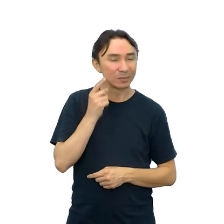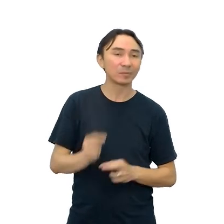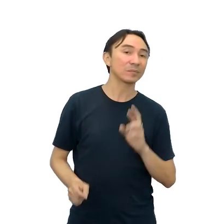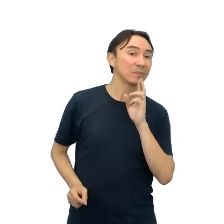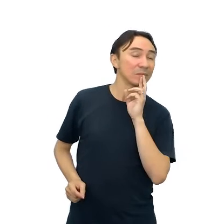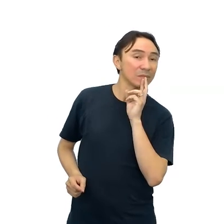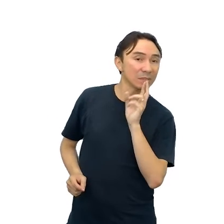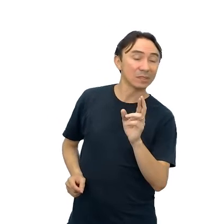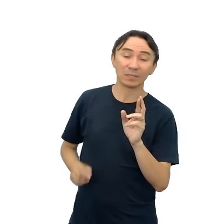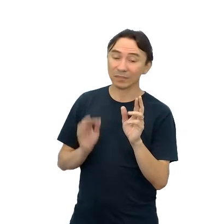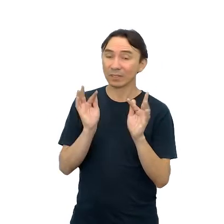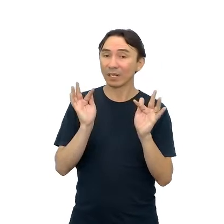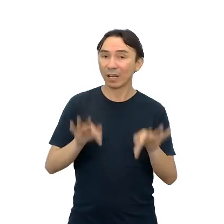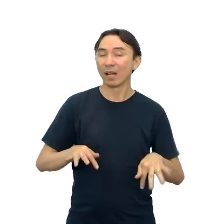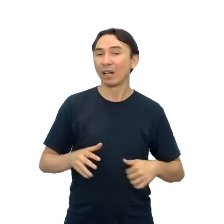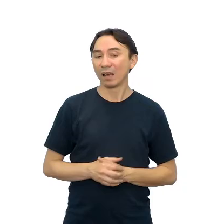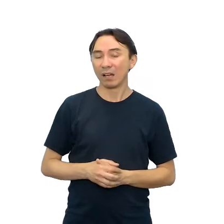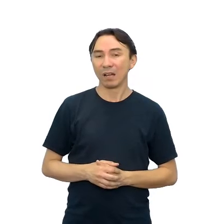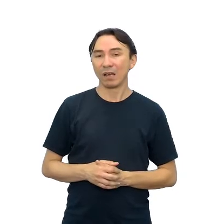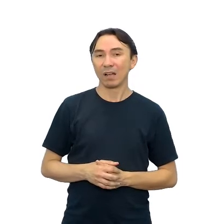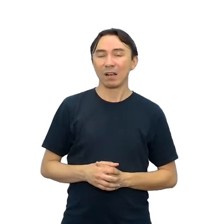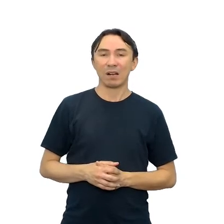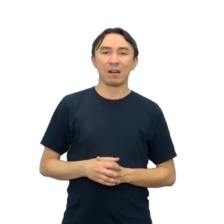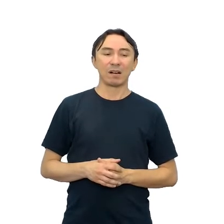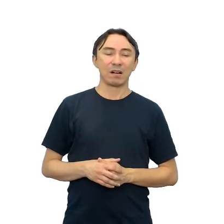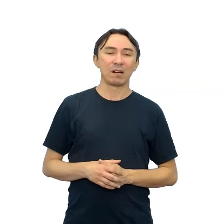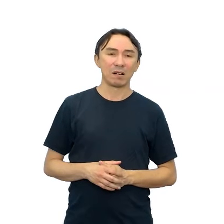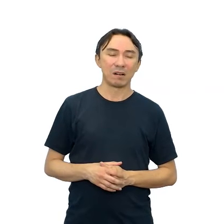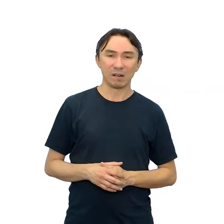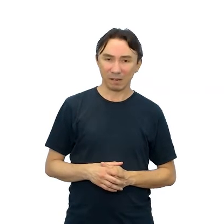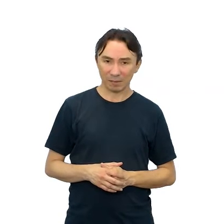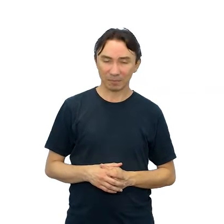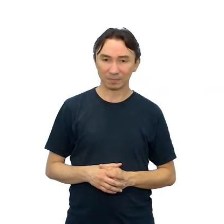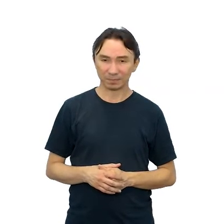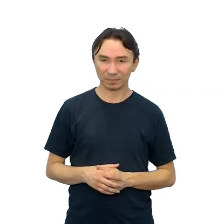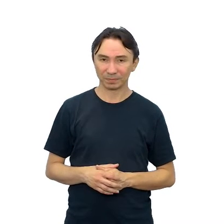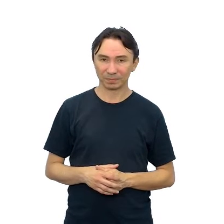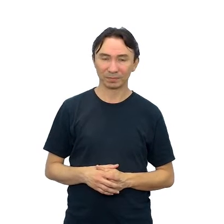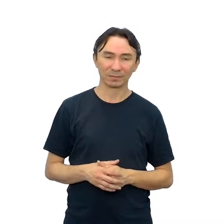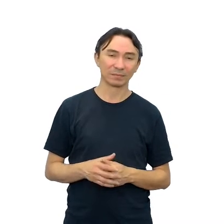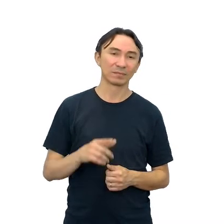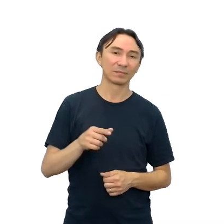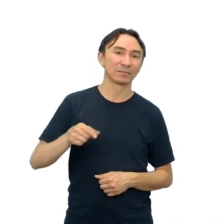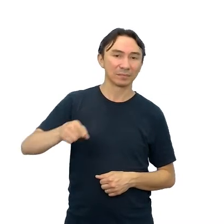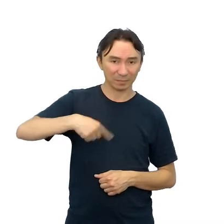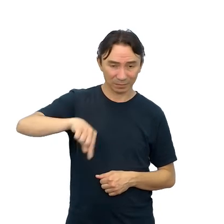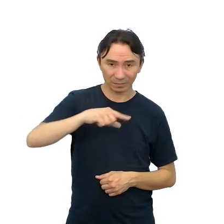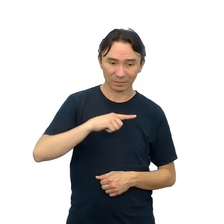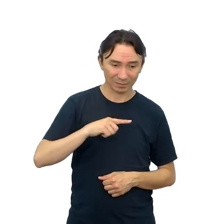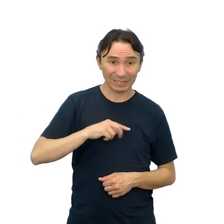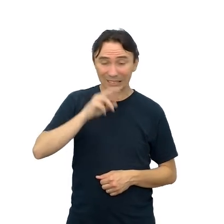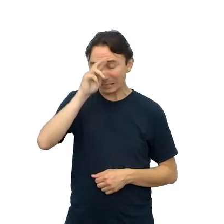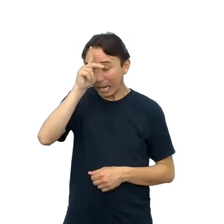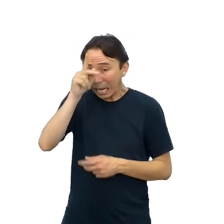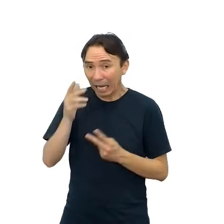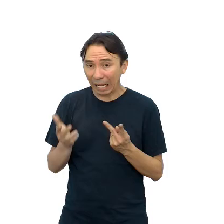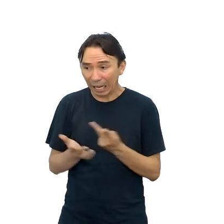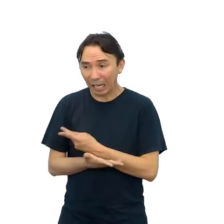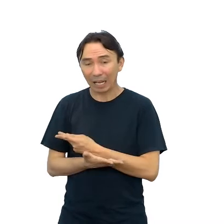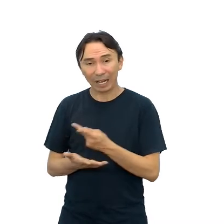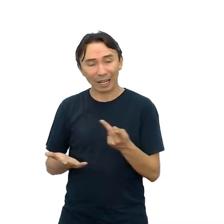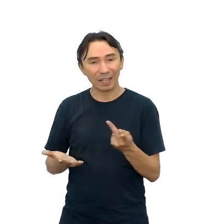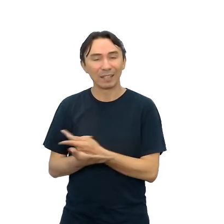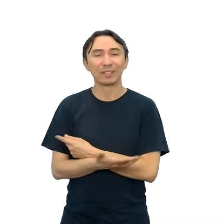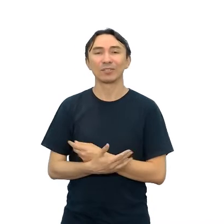a proposta do resultado final. Logo, sempre que nós cometemos um equívoco e